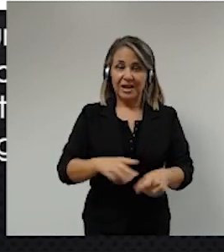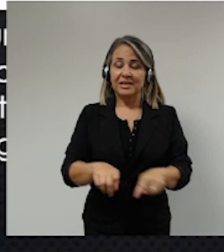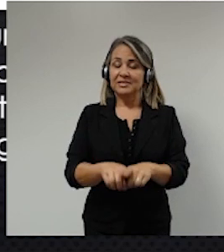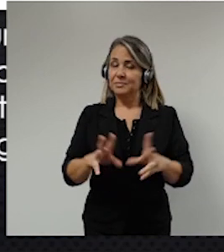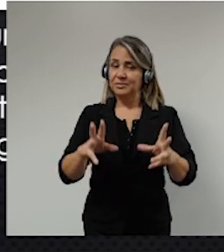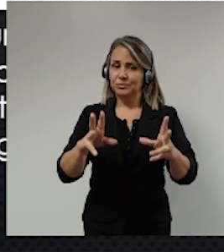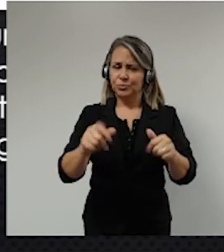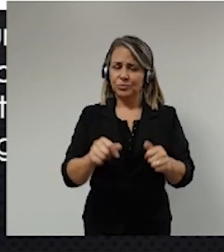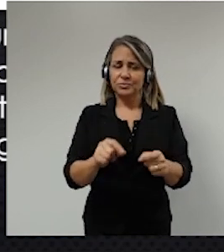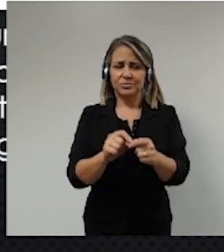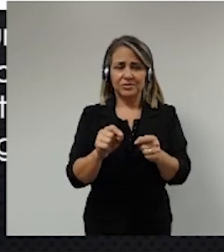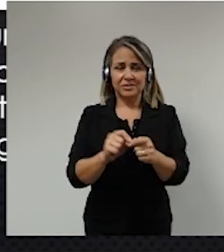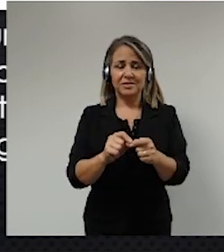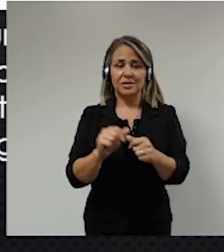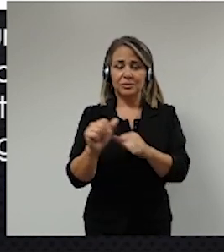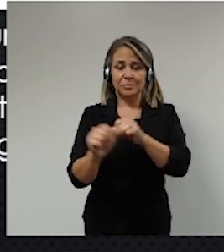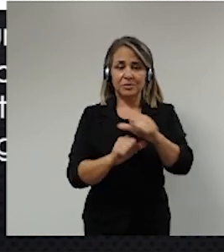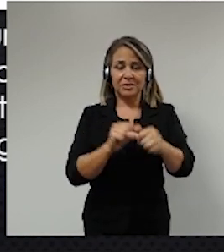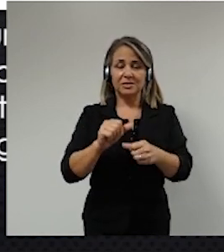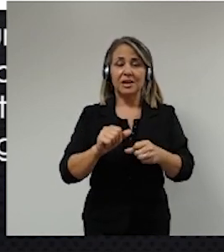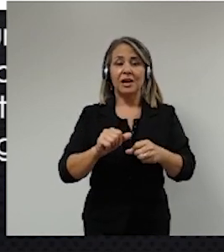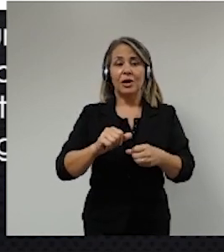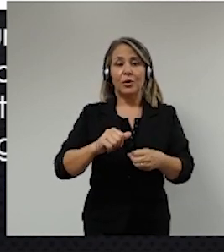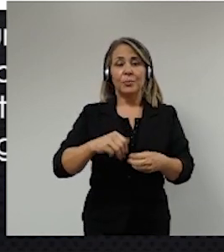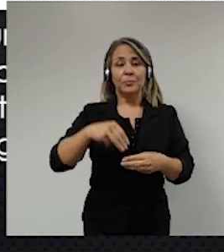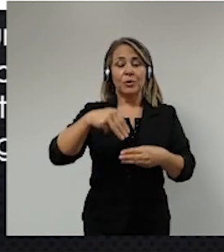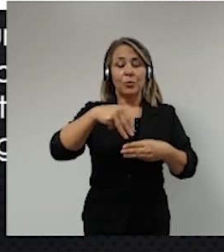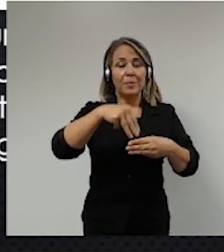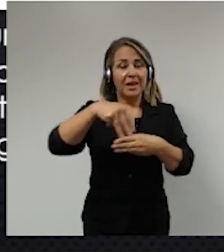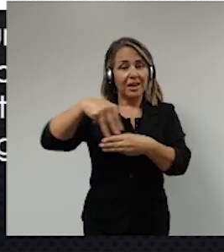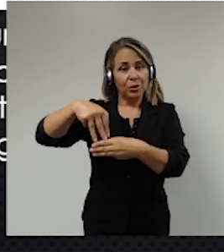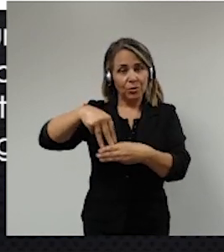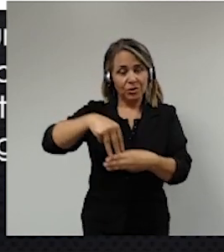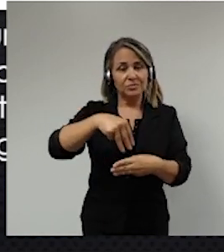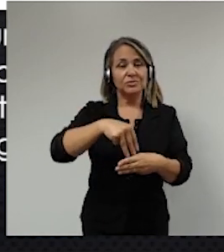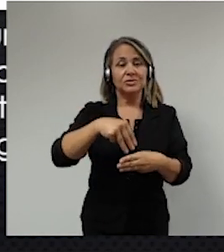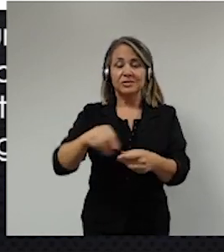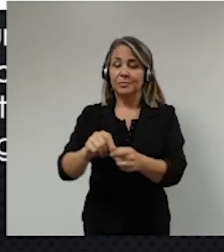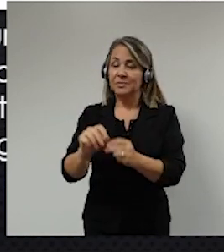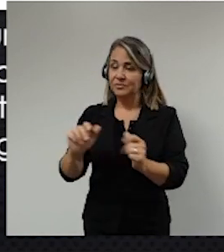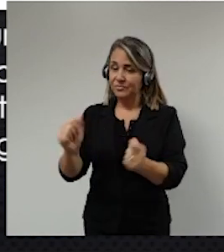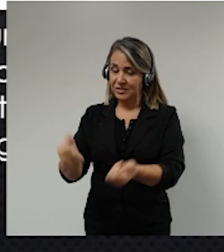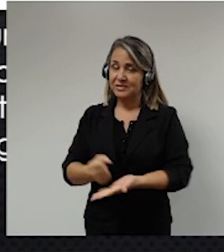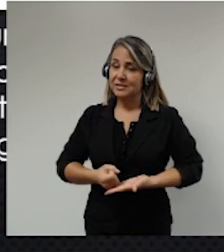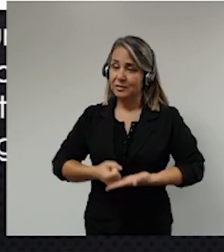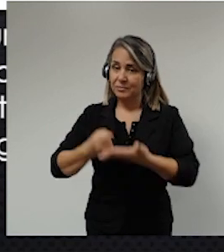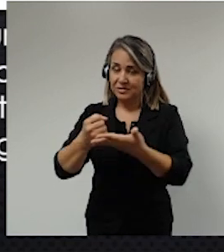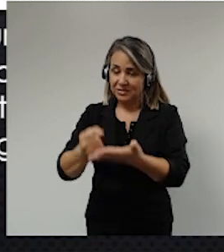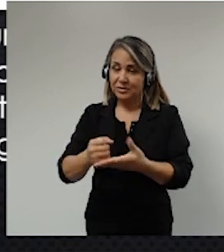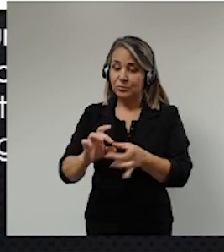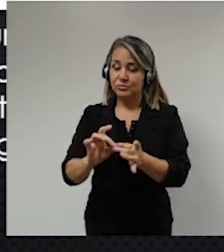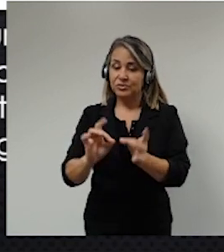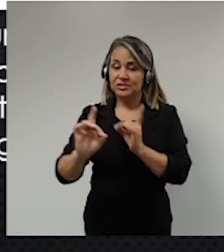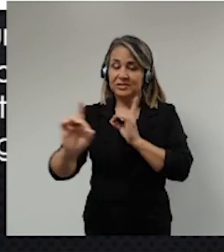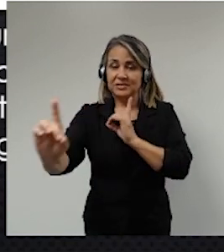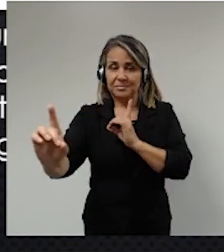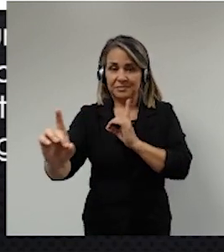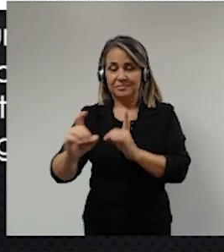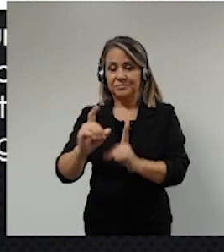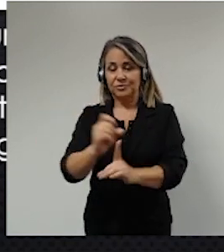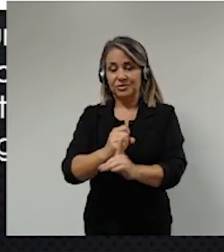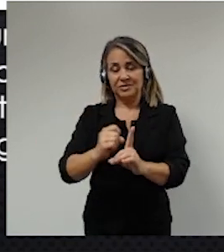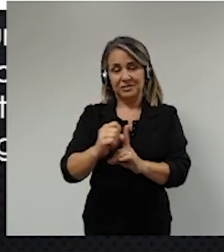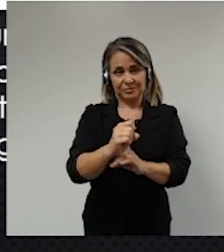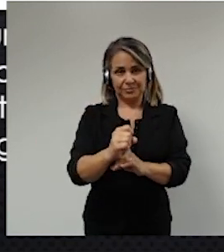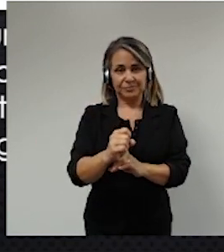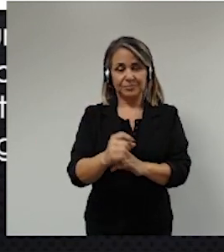Audi, todos eles fizeram essa alteração para mostrar que eles estavam apoiando o distanciamento social. Esse